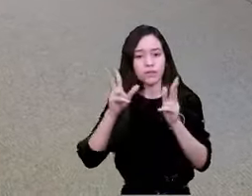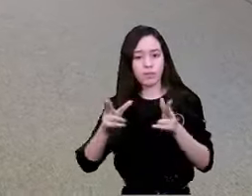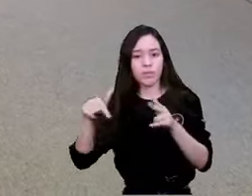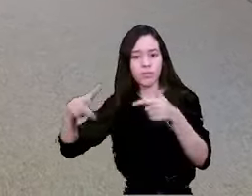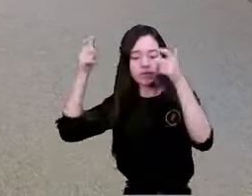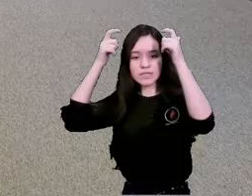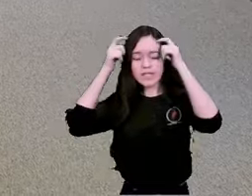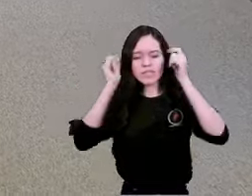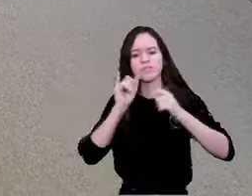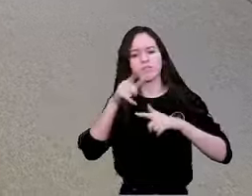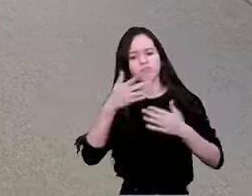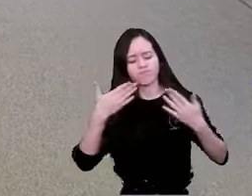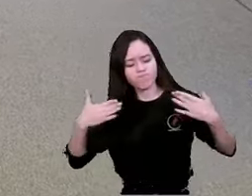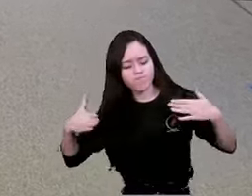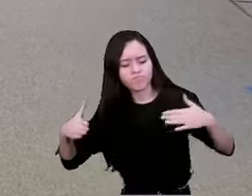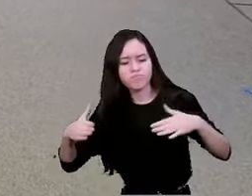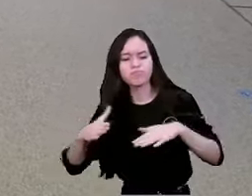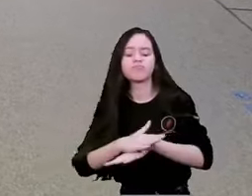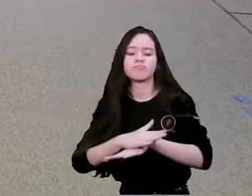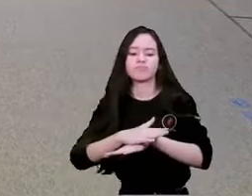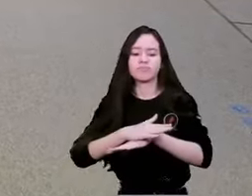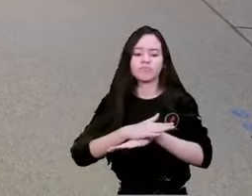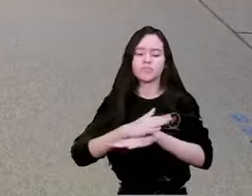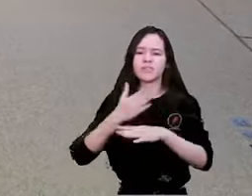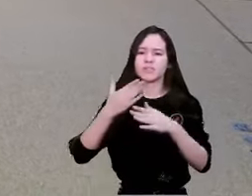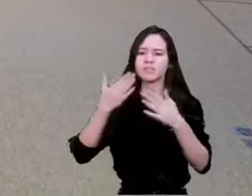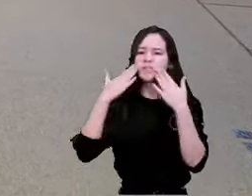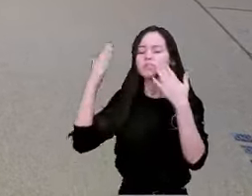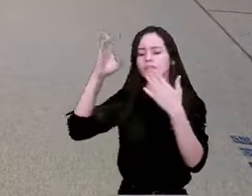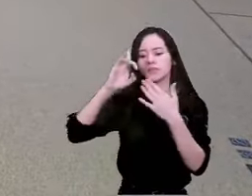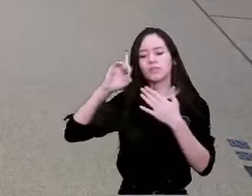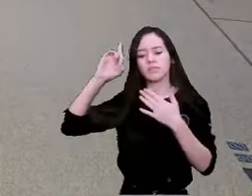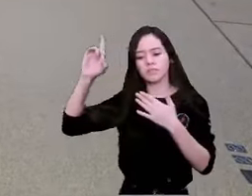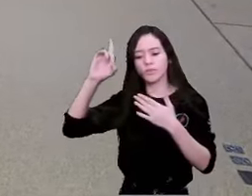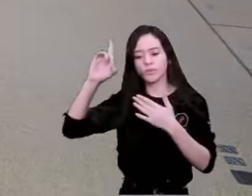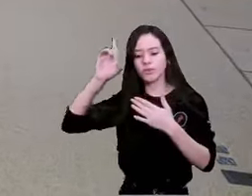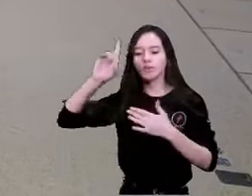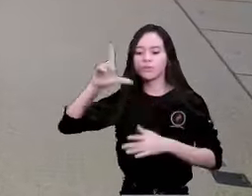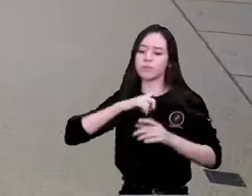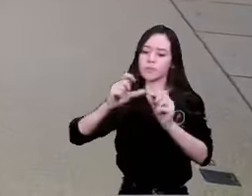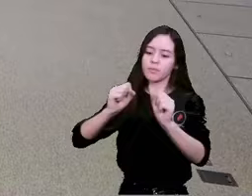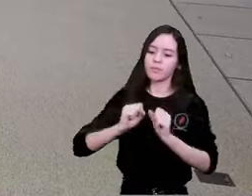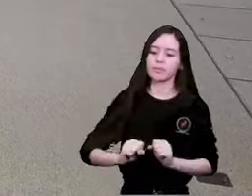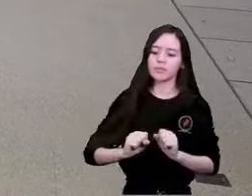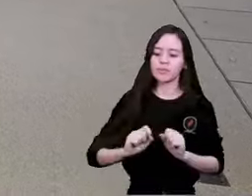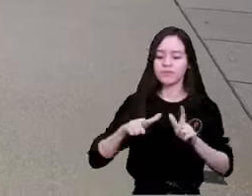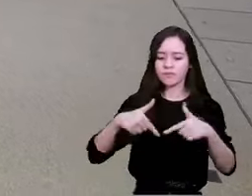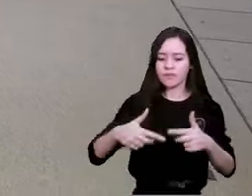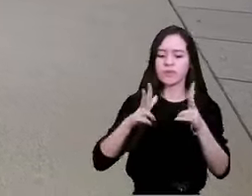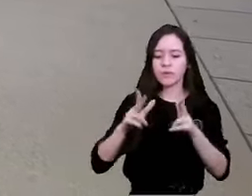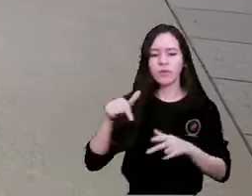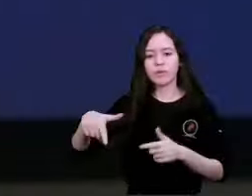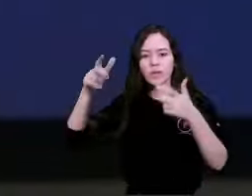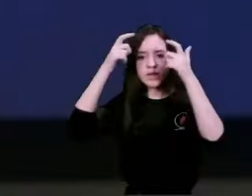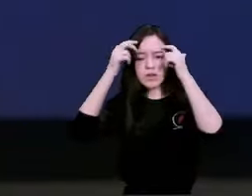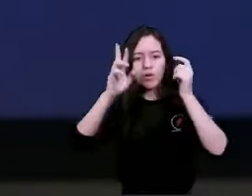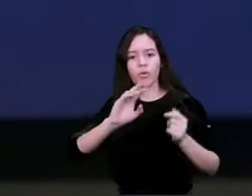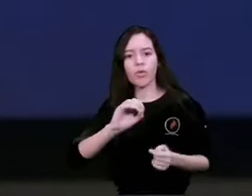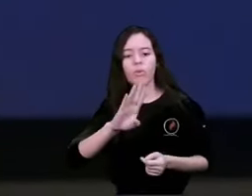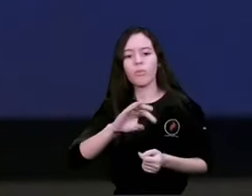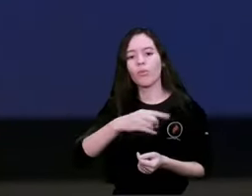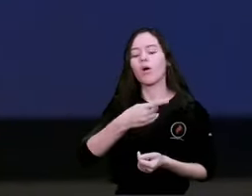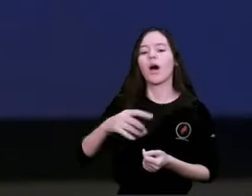se você se humilhar, se você se render a Ele, Ele tem o poder de fazer o que fez com Roboão,